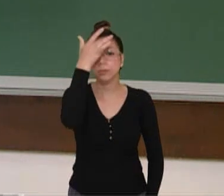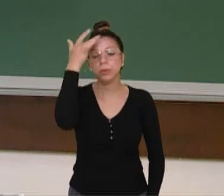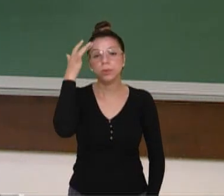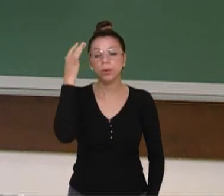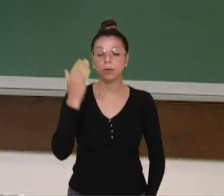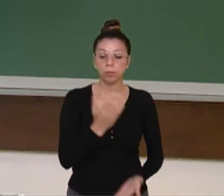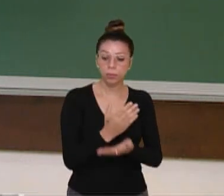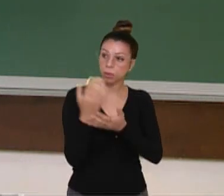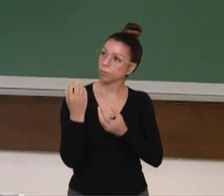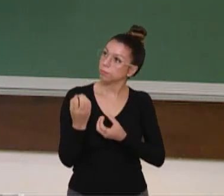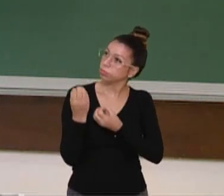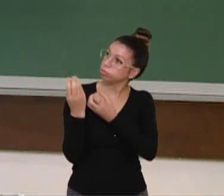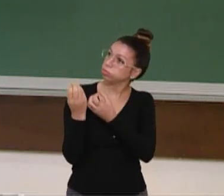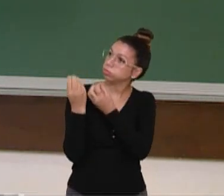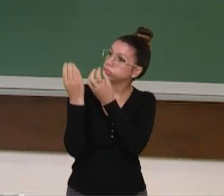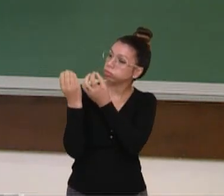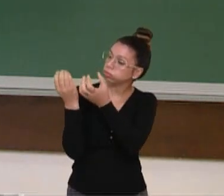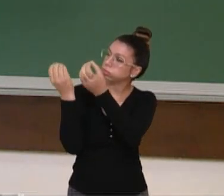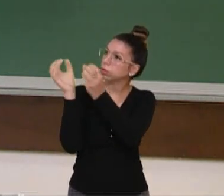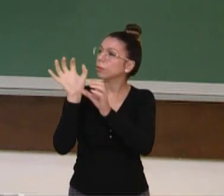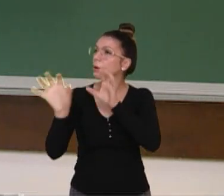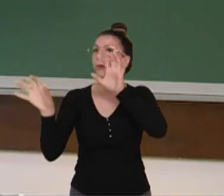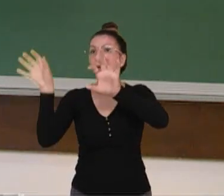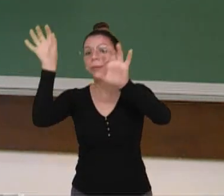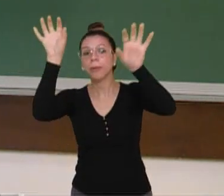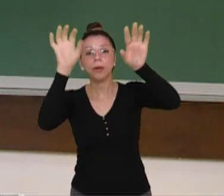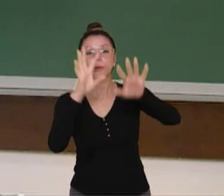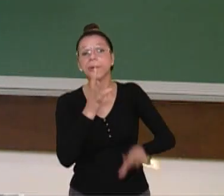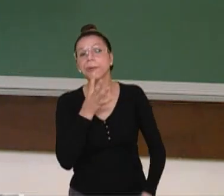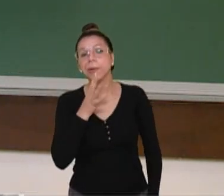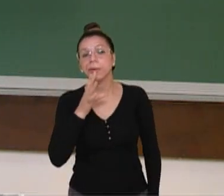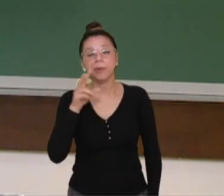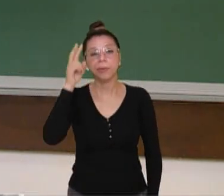viajar e ir para outros lugares, conhecer culturas diferentes,